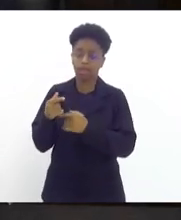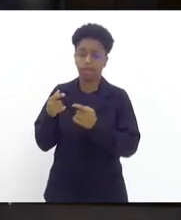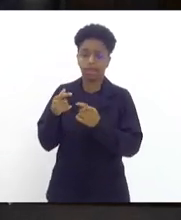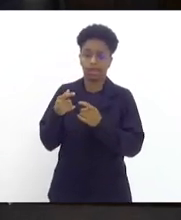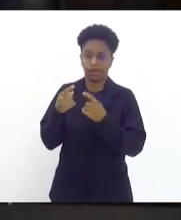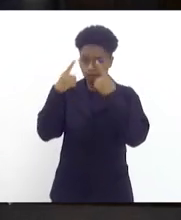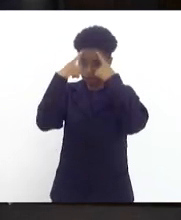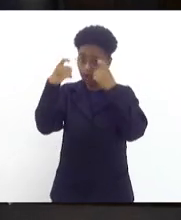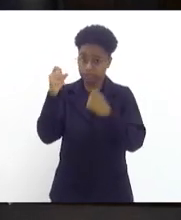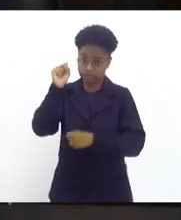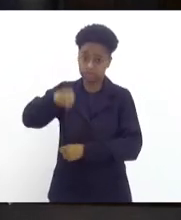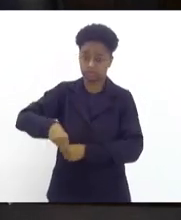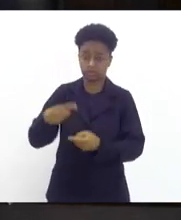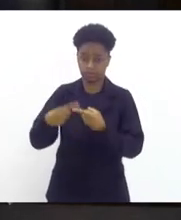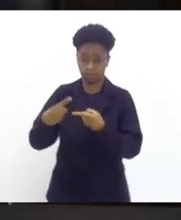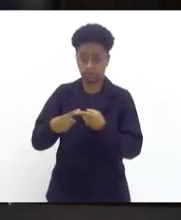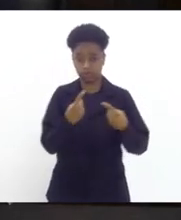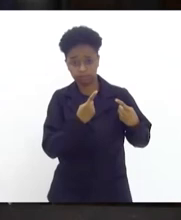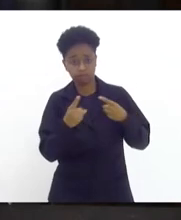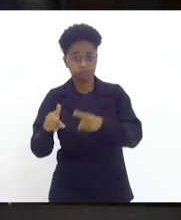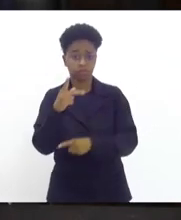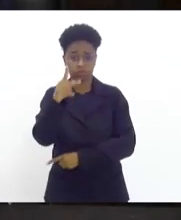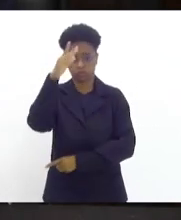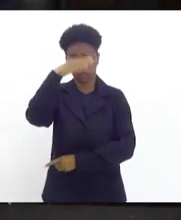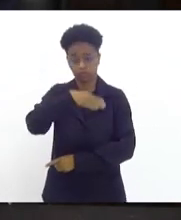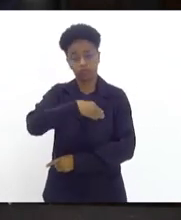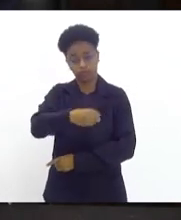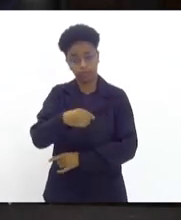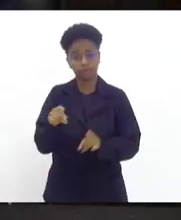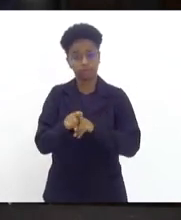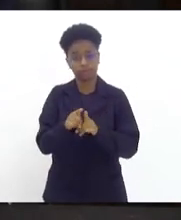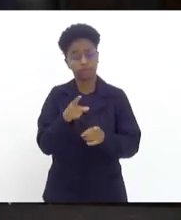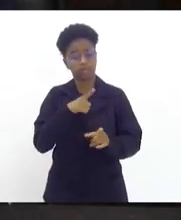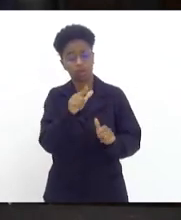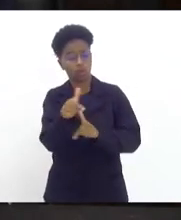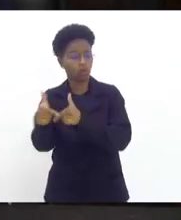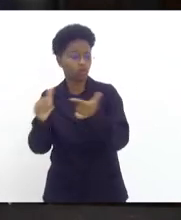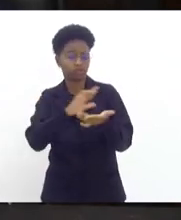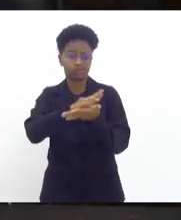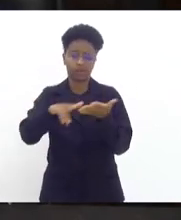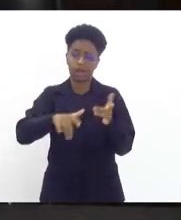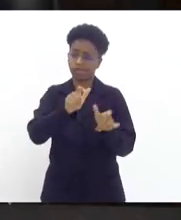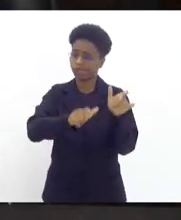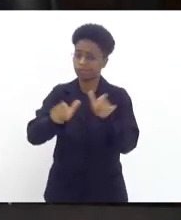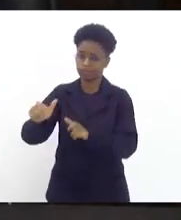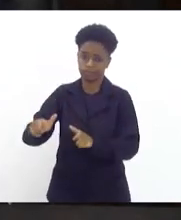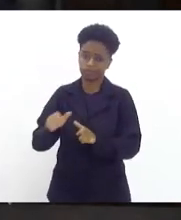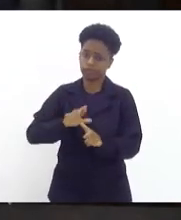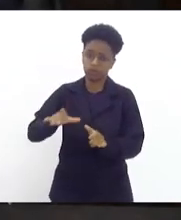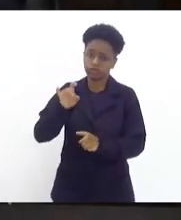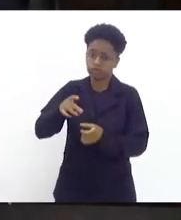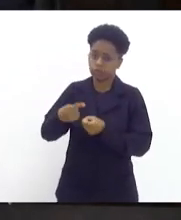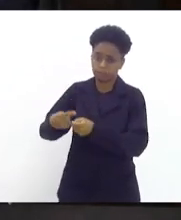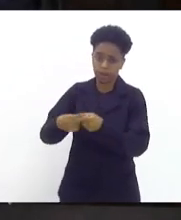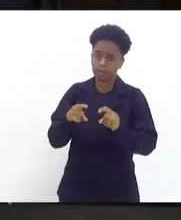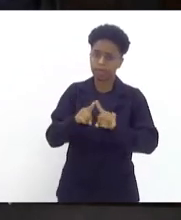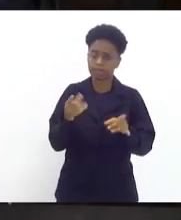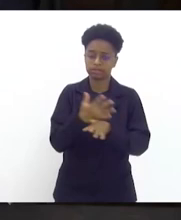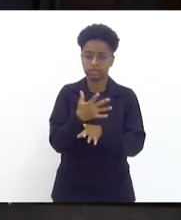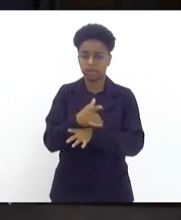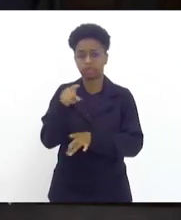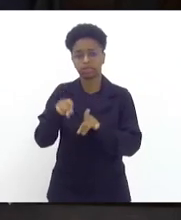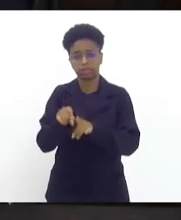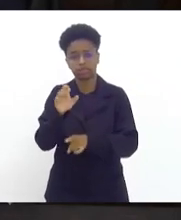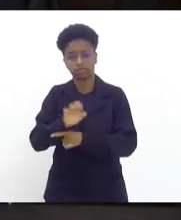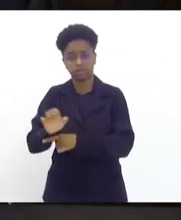é uma afronta que vitimou a sua a sua filha como vitima é muito colegas Há muitos amigos não só do Bairro mas de toda cidade do estado